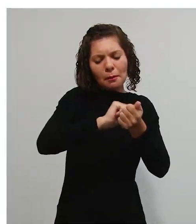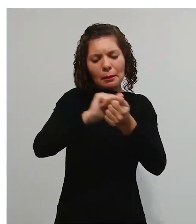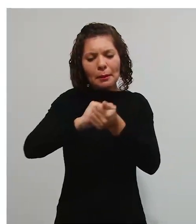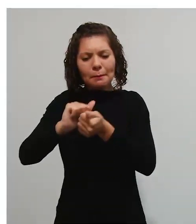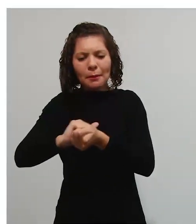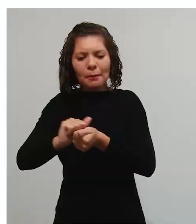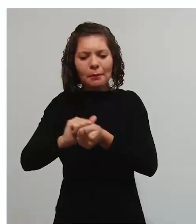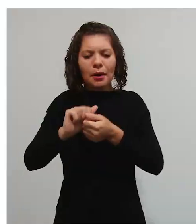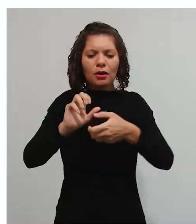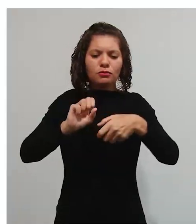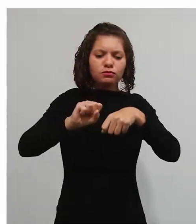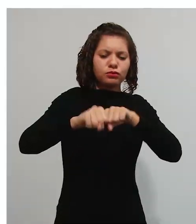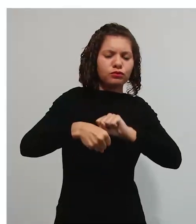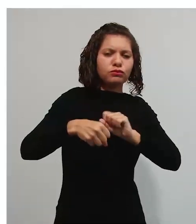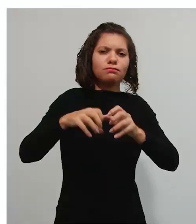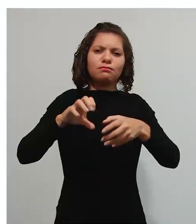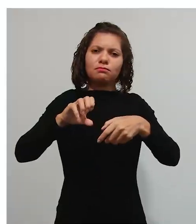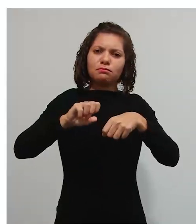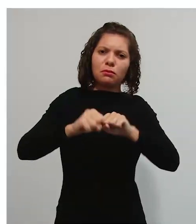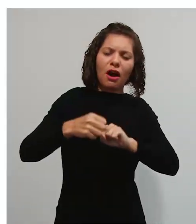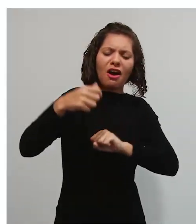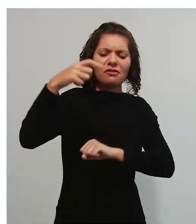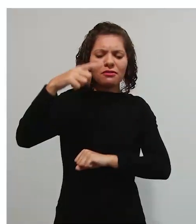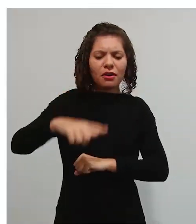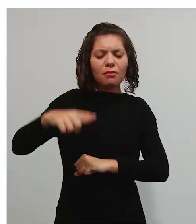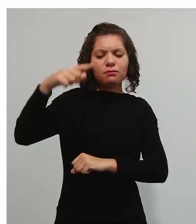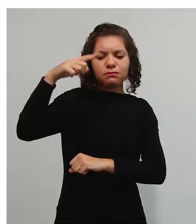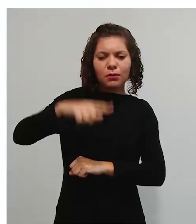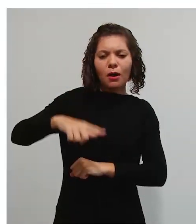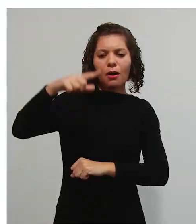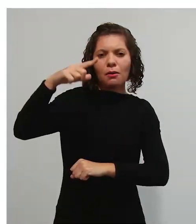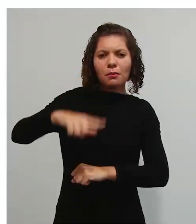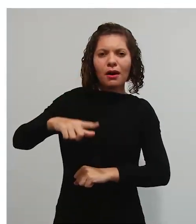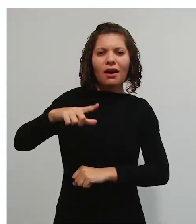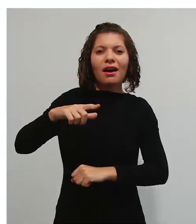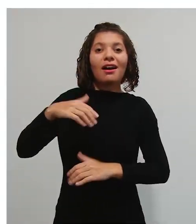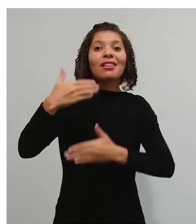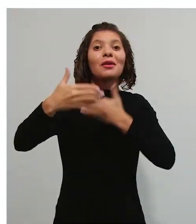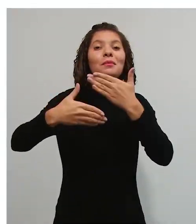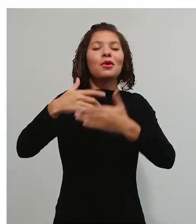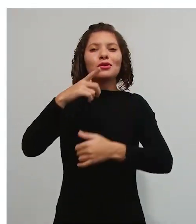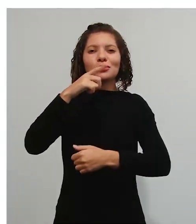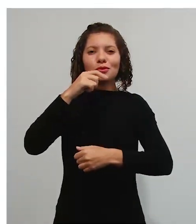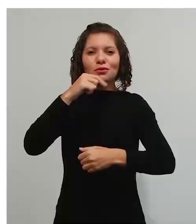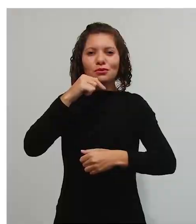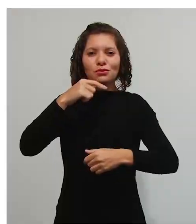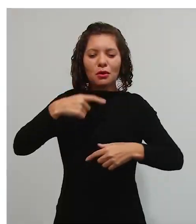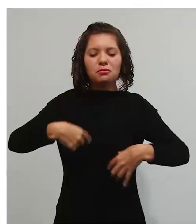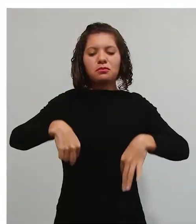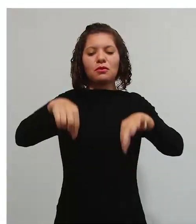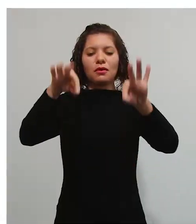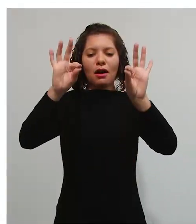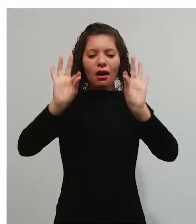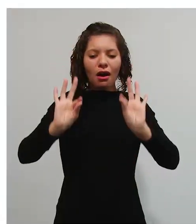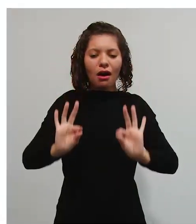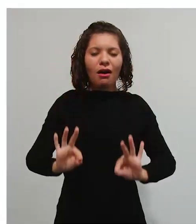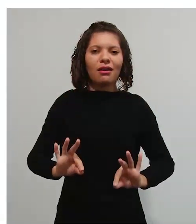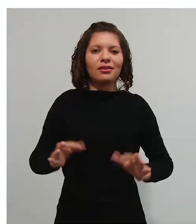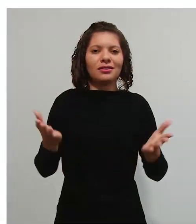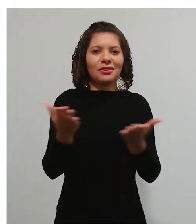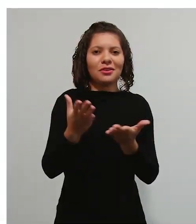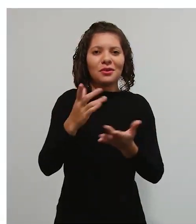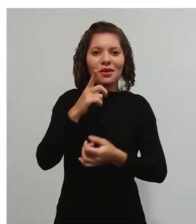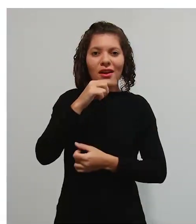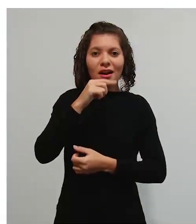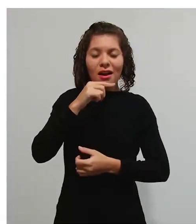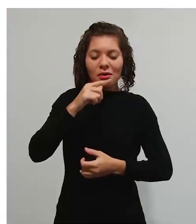e torcem uma, duas vezes. Depois enxaguam, dão mais uma molhada, agora jogando a